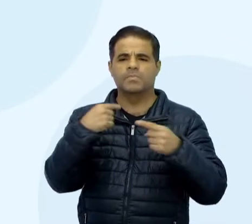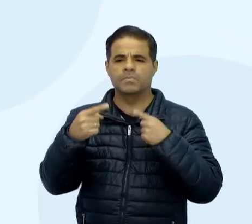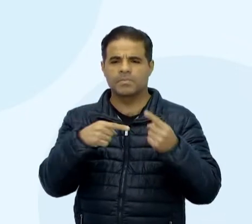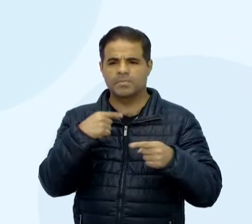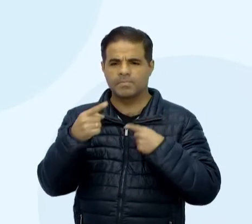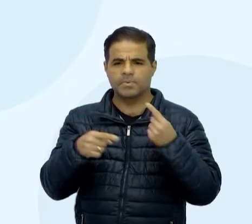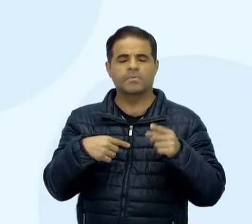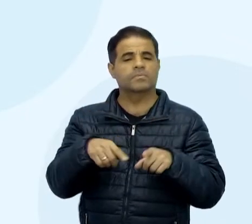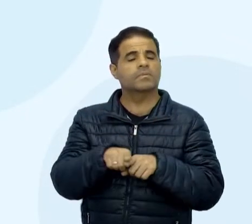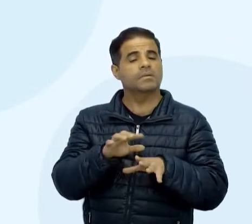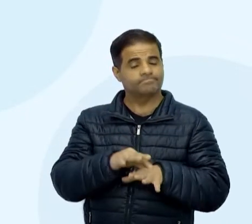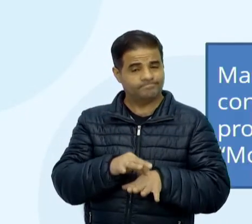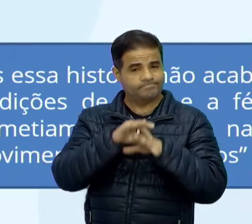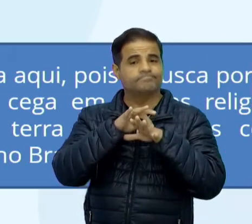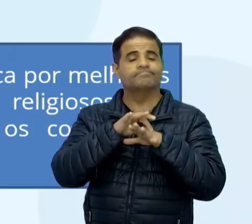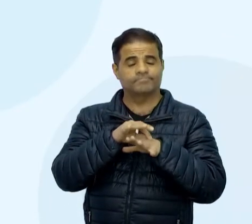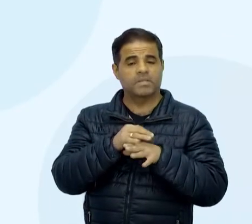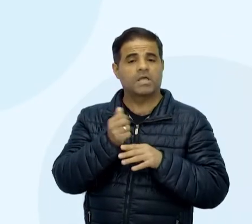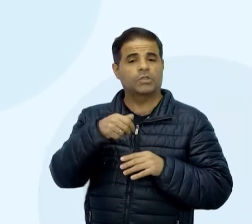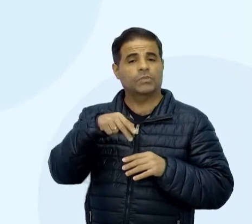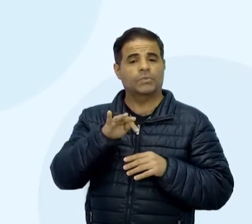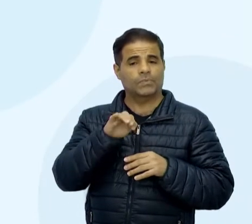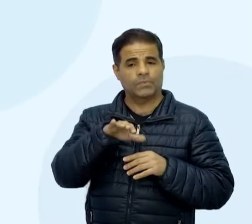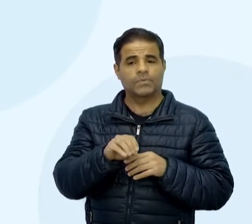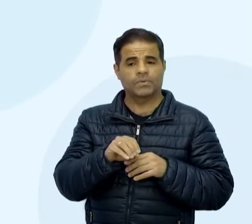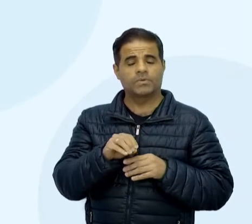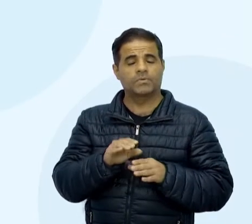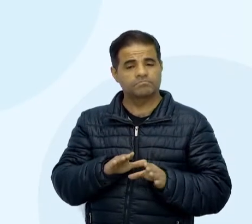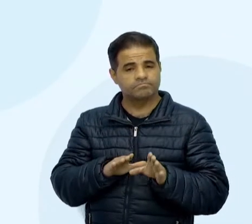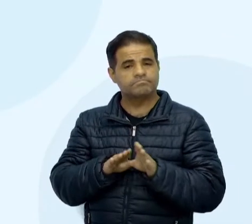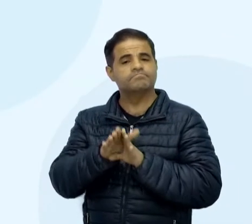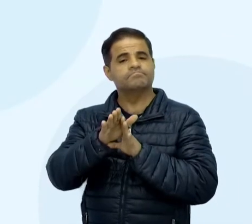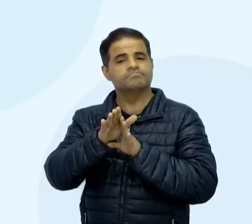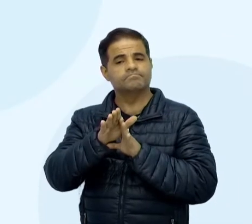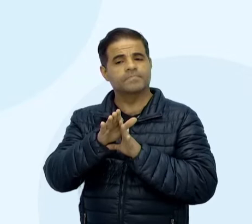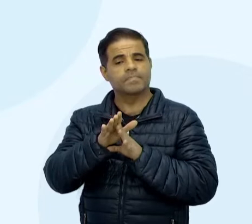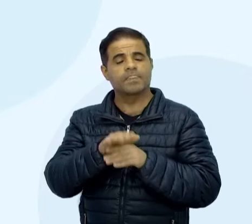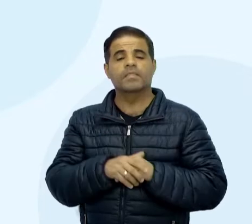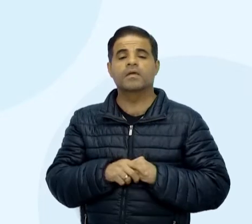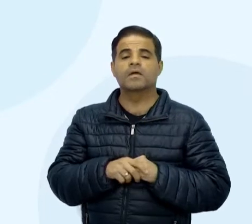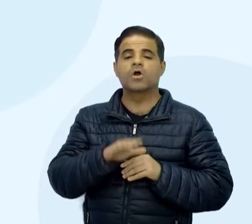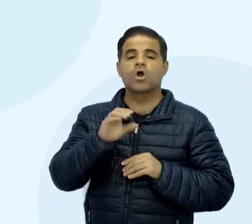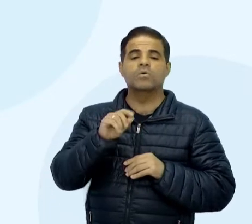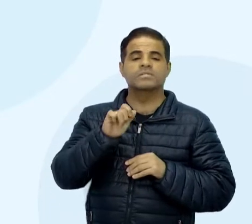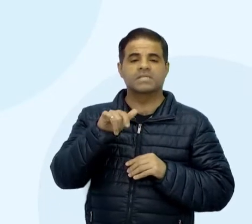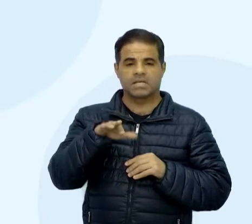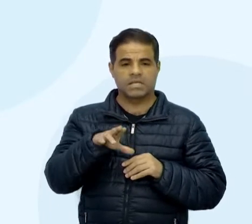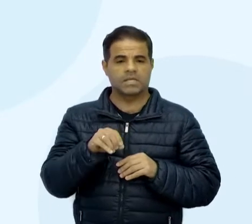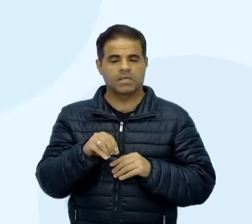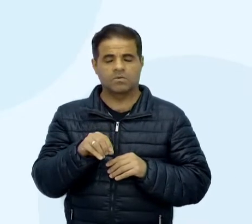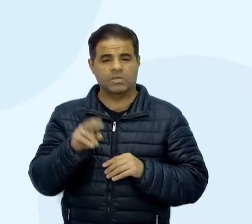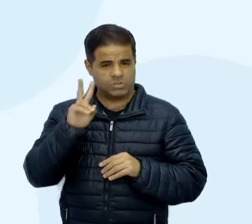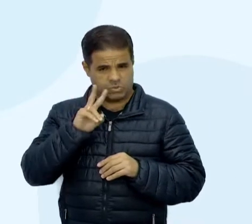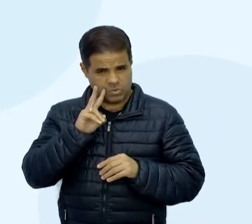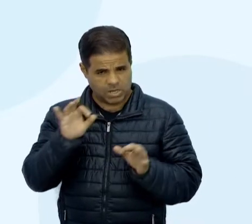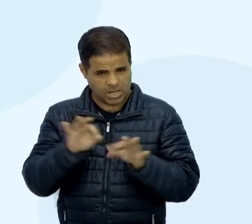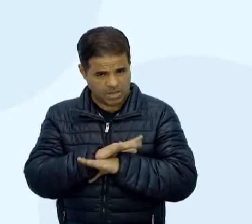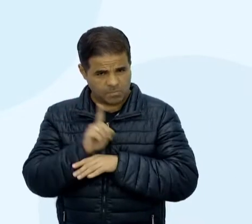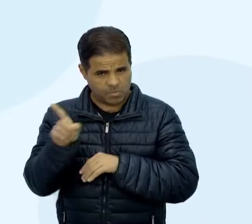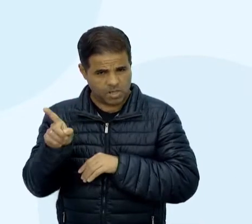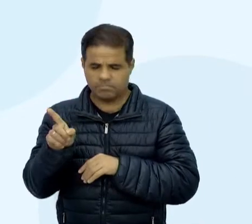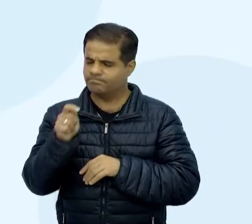o líder Antônio Conselheiro, tá? Bem, essa história não acaba por aqui. Por